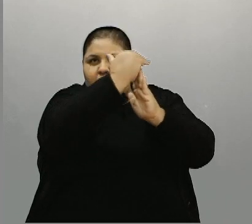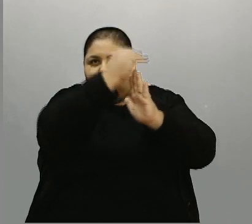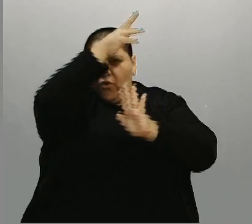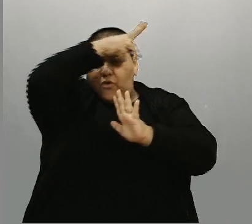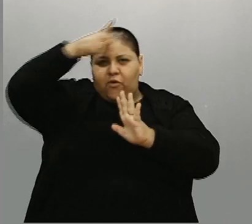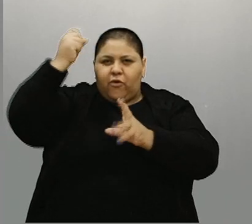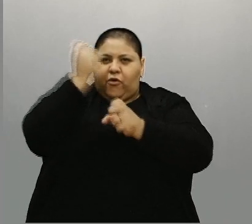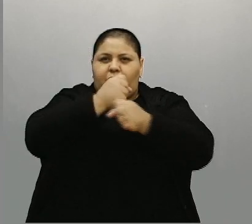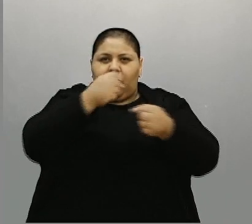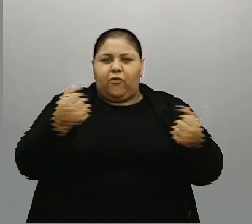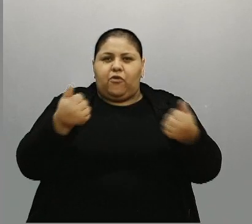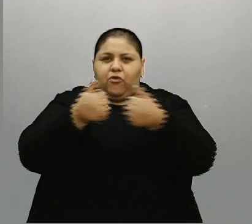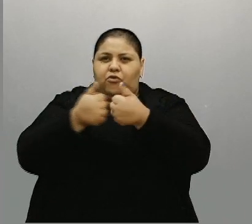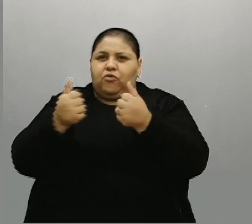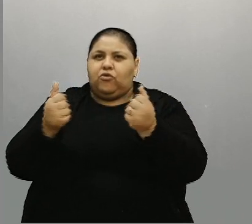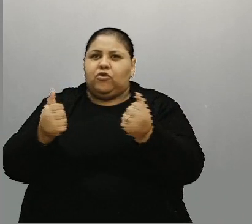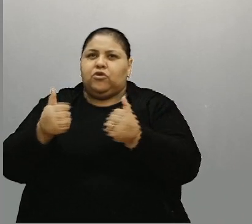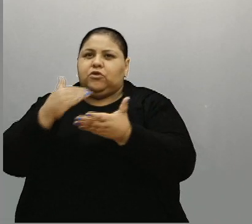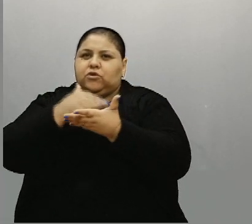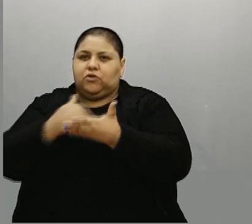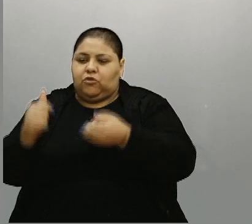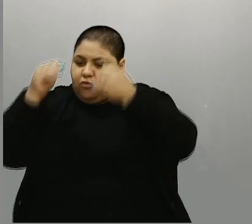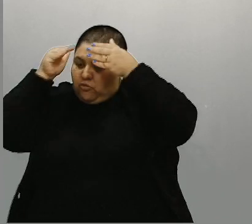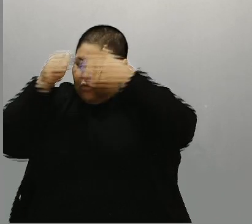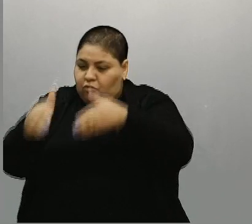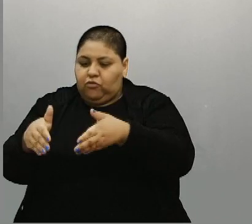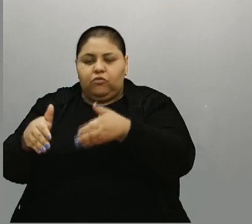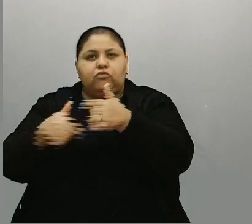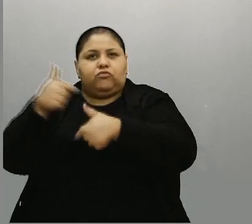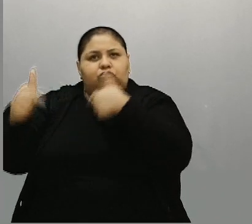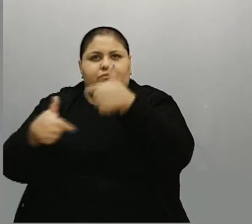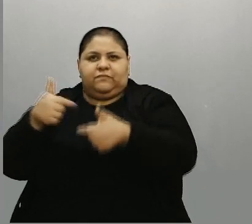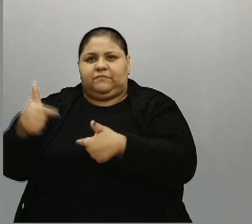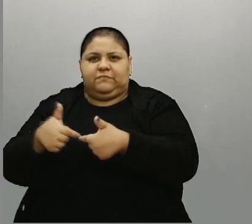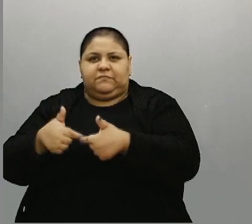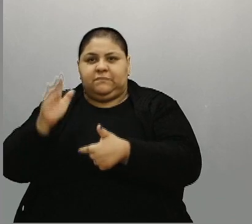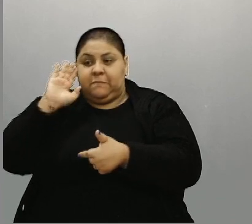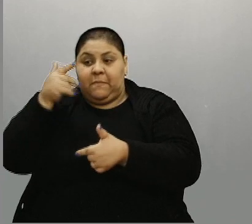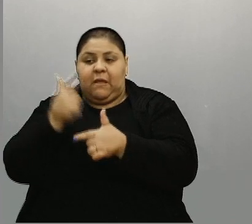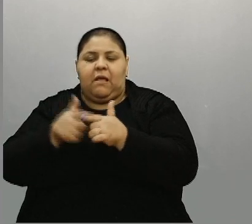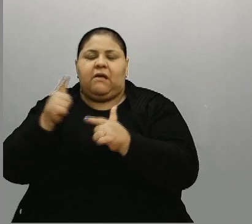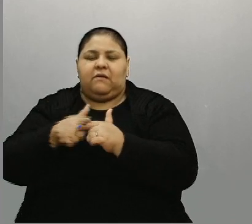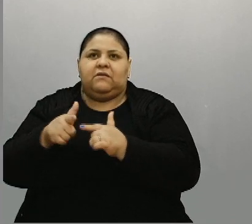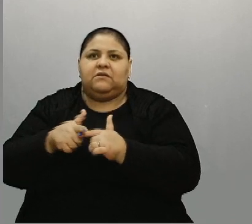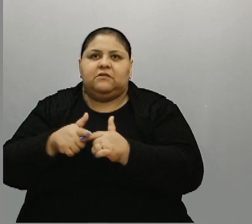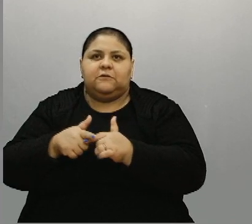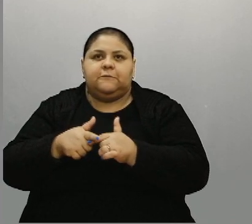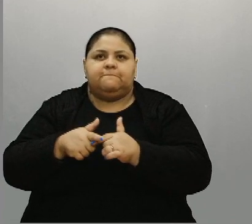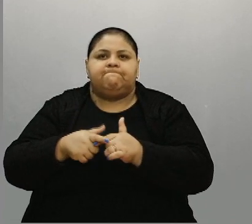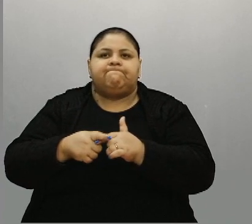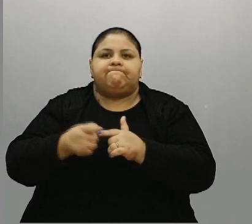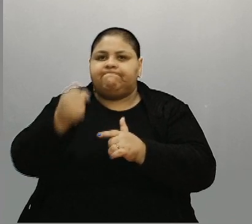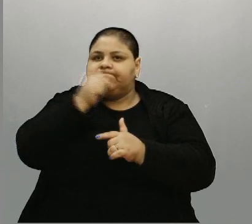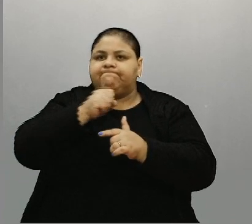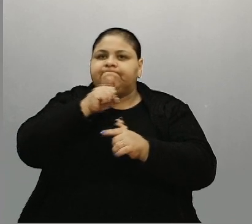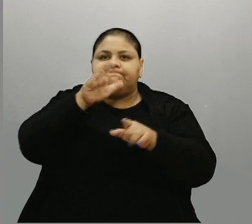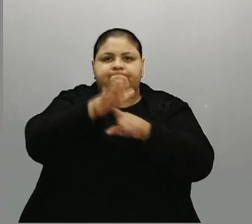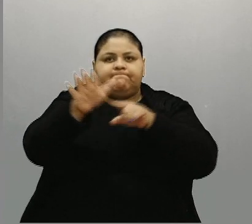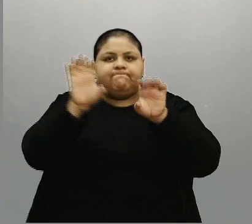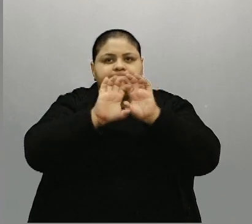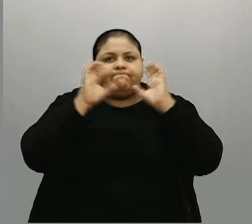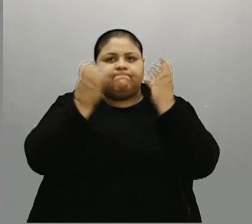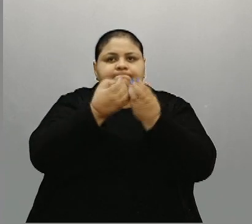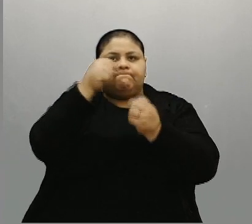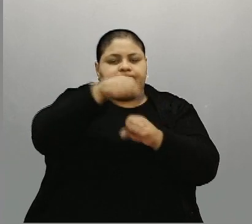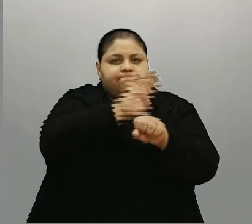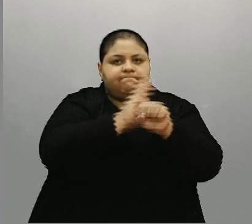através do secretário Solete, está se dedicando exclusivamente para se solucionar esse problema histórico e uma demanda da comunidade aqui do Beltrão